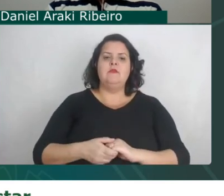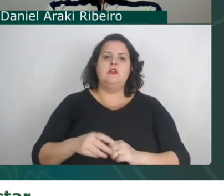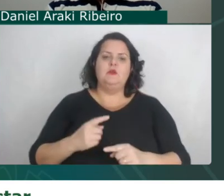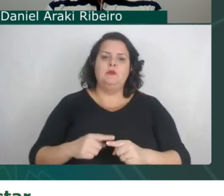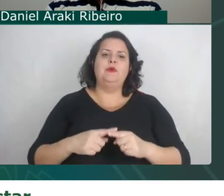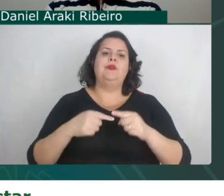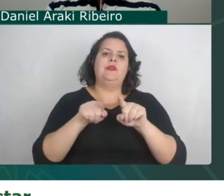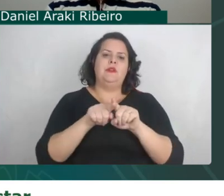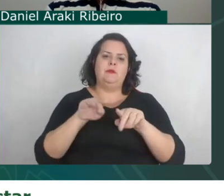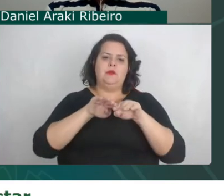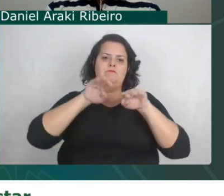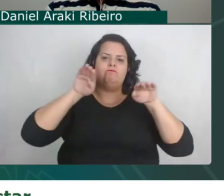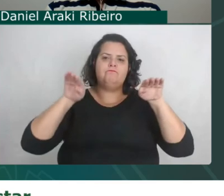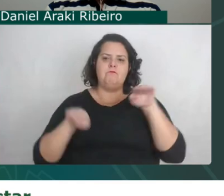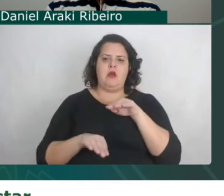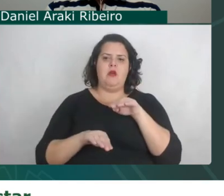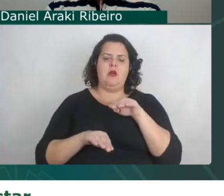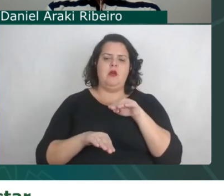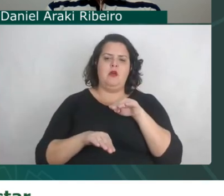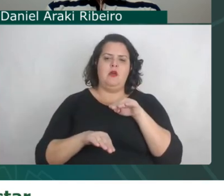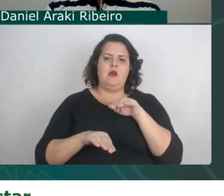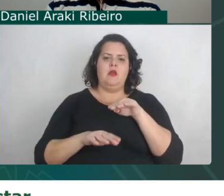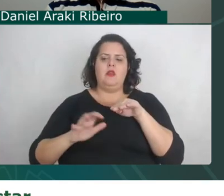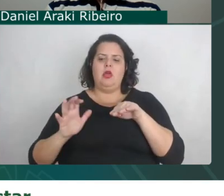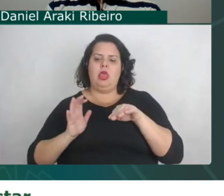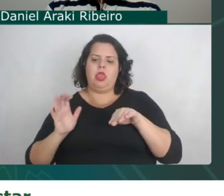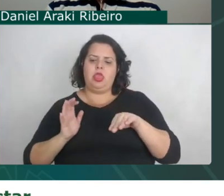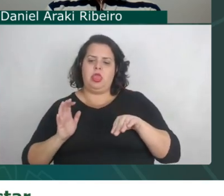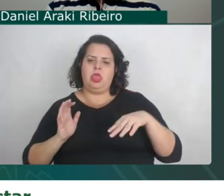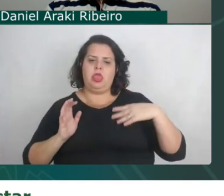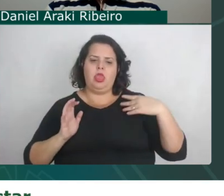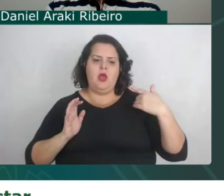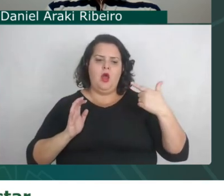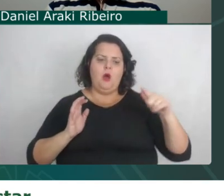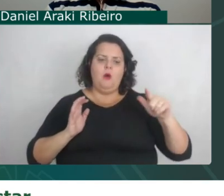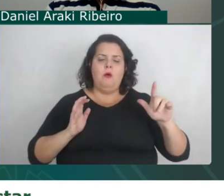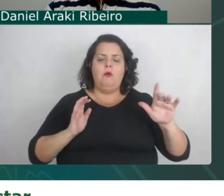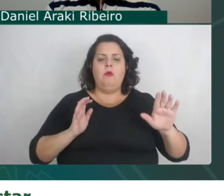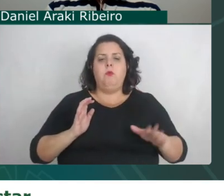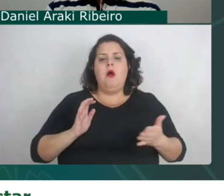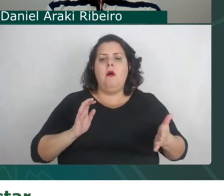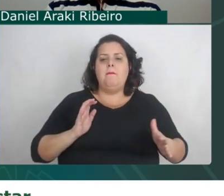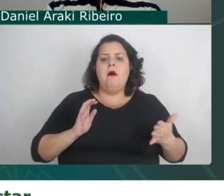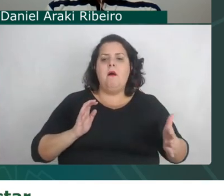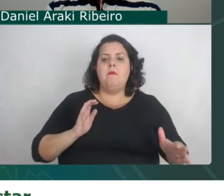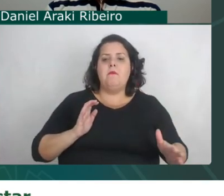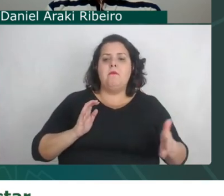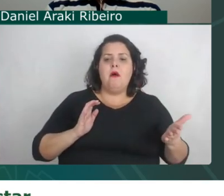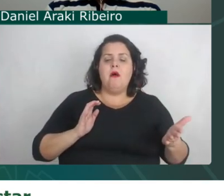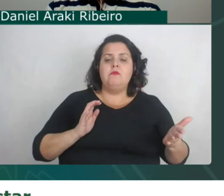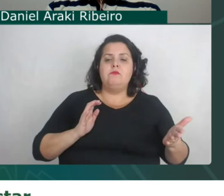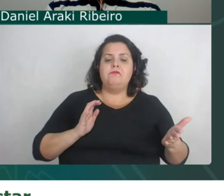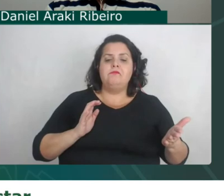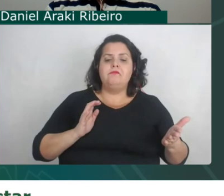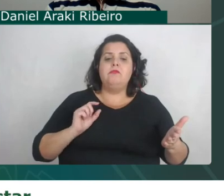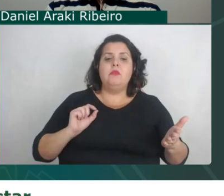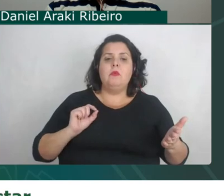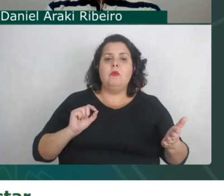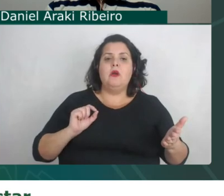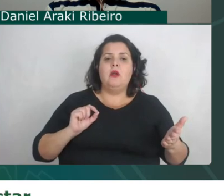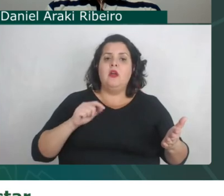de renda causa uma desigualdade de acesso à saúde, que nós já comentamos e estamos vendo agora, mas